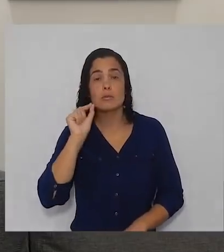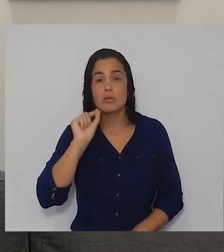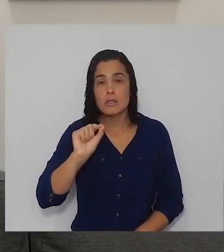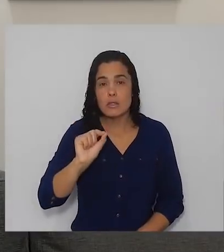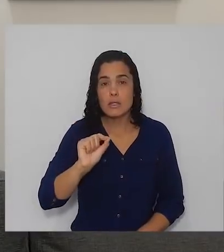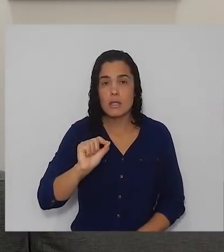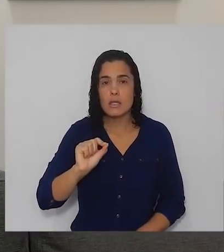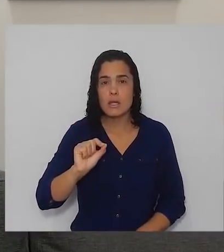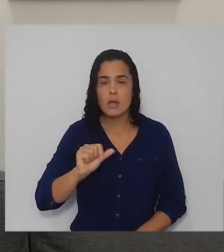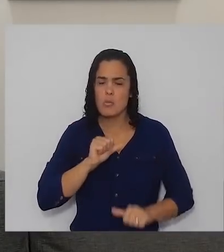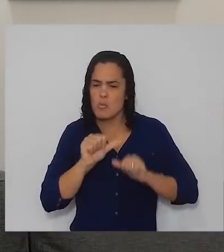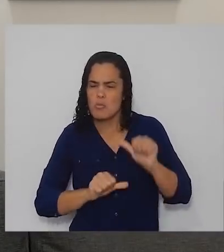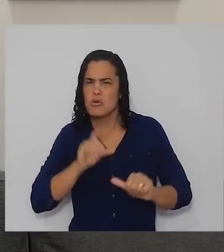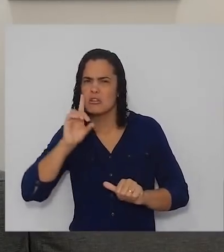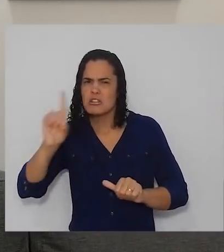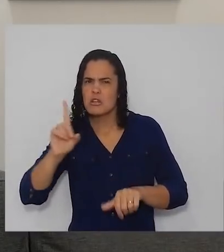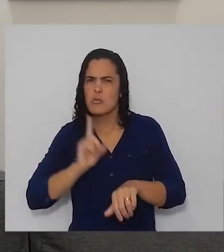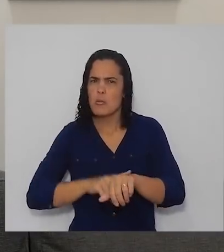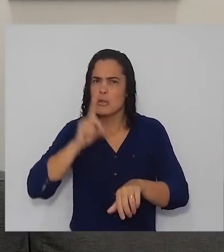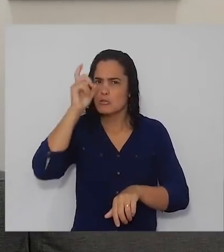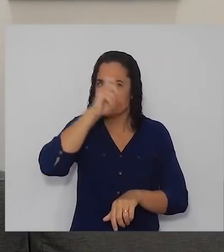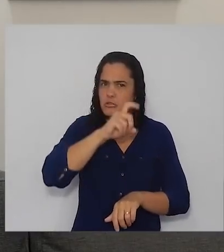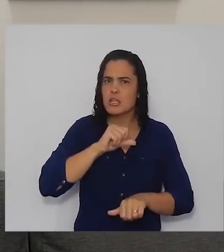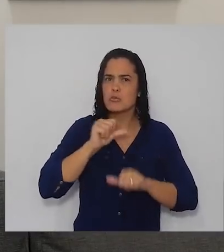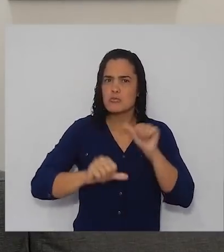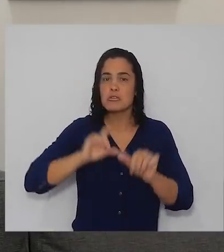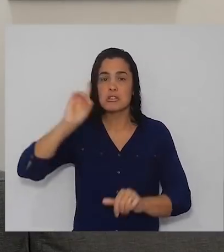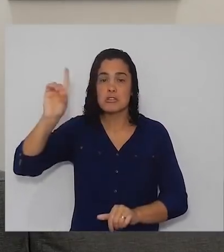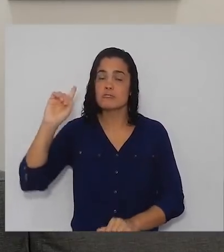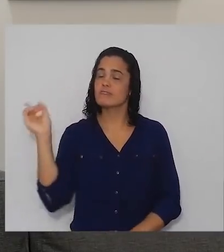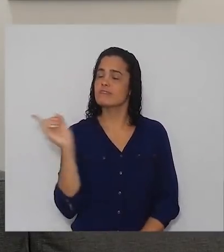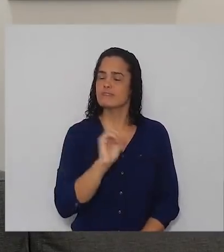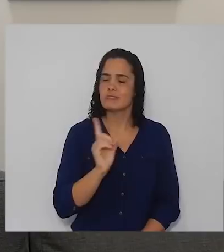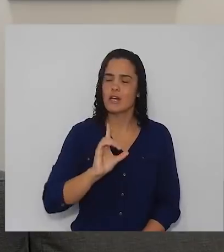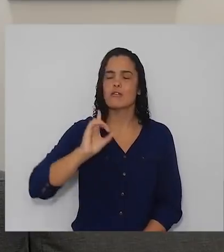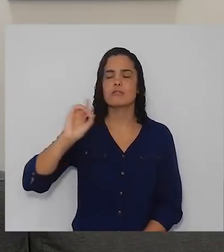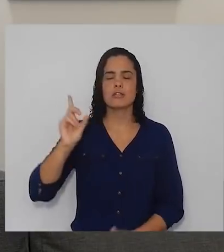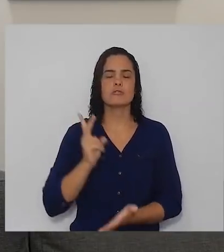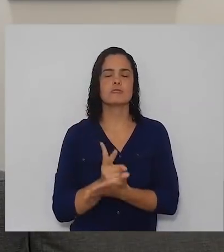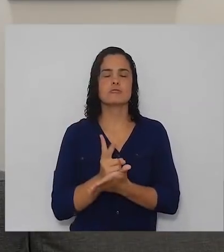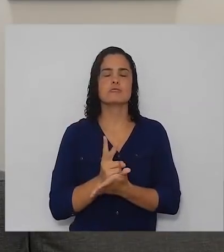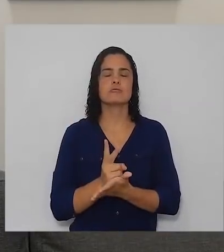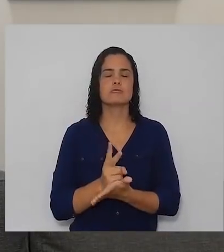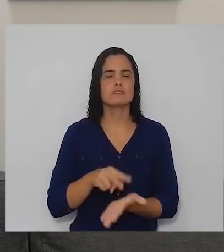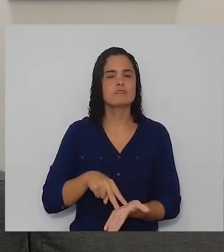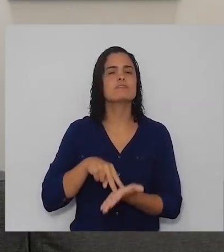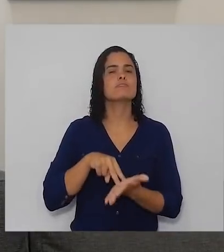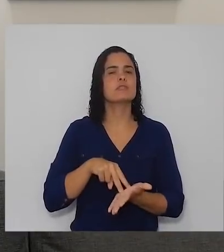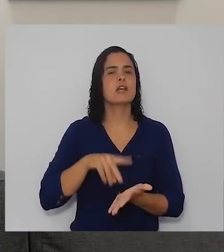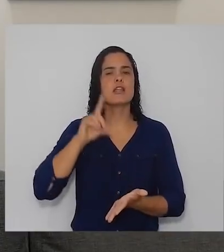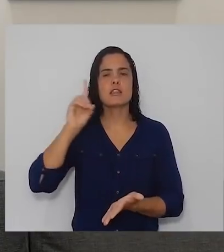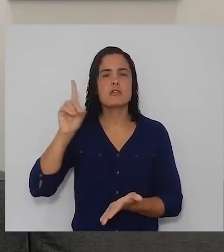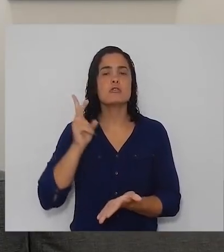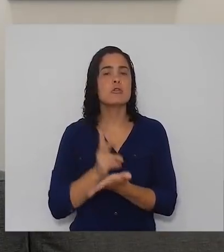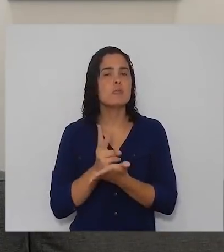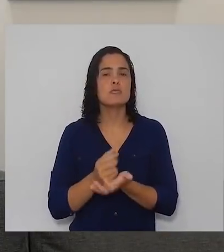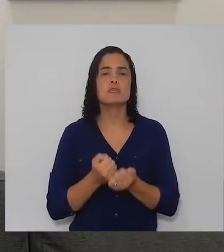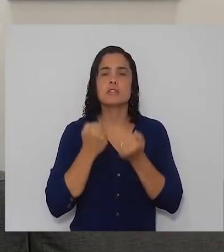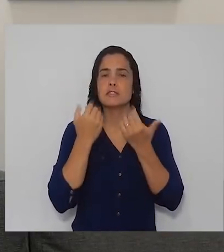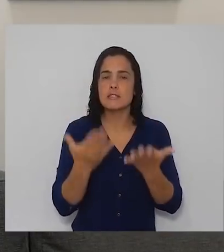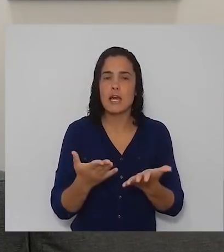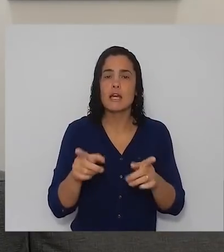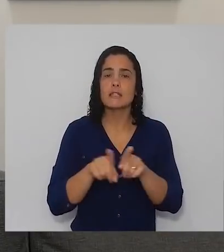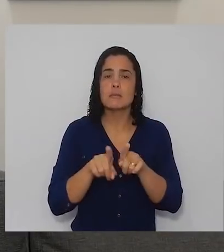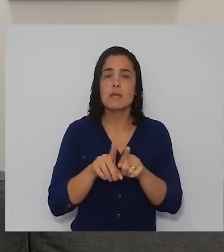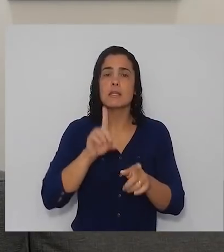que eles não mudam quem Deus é. Deus é soberano. É o mesmo Deus que dá,